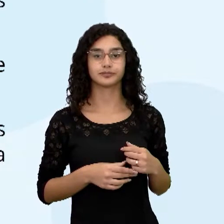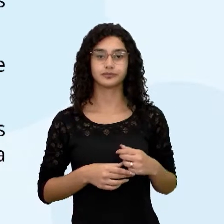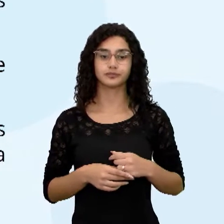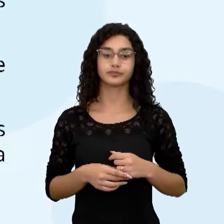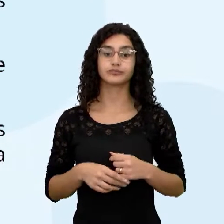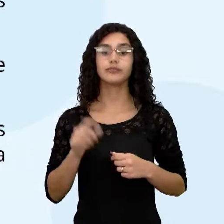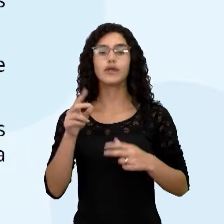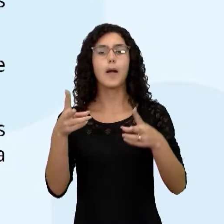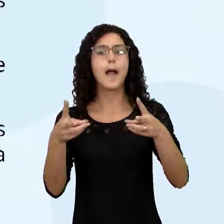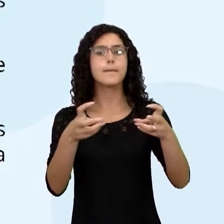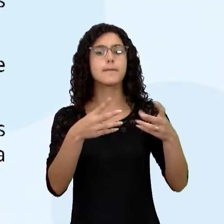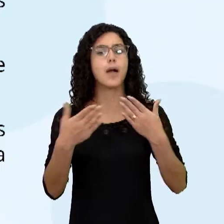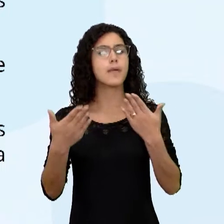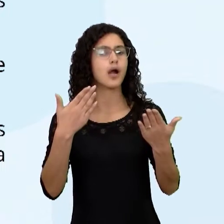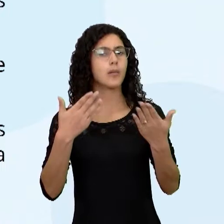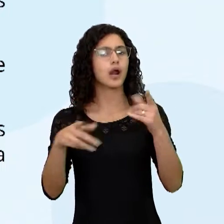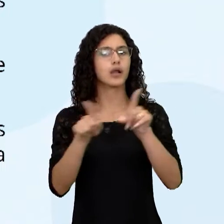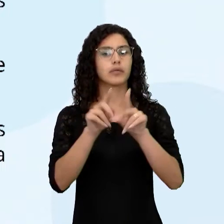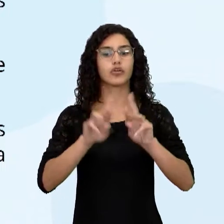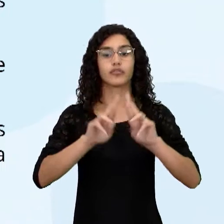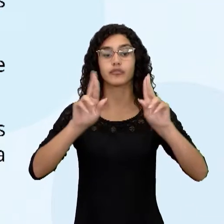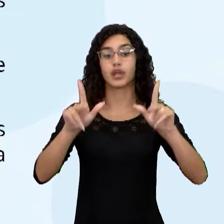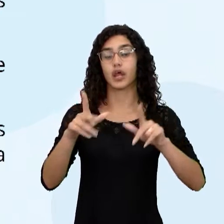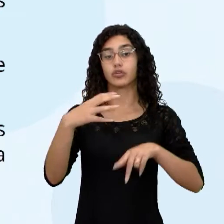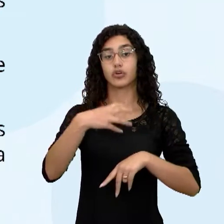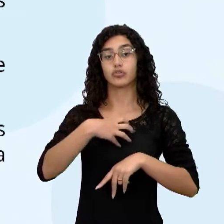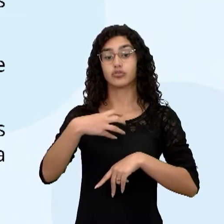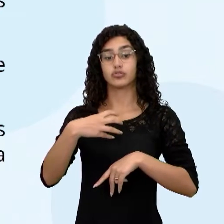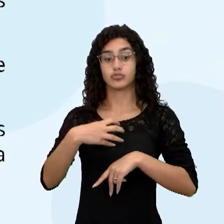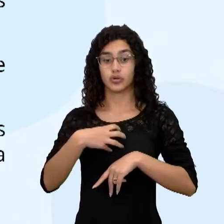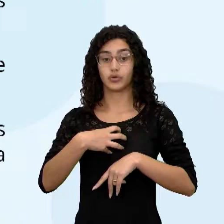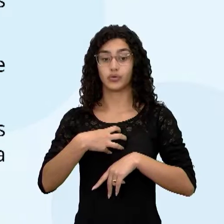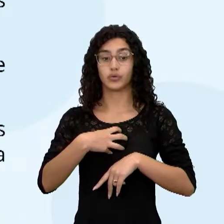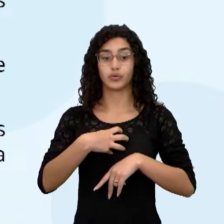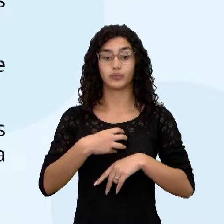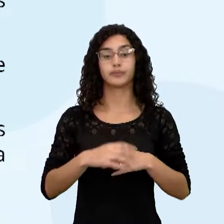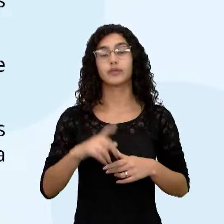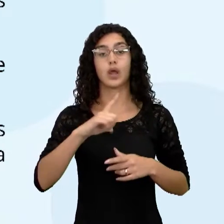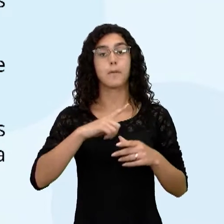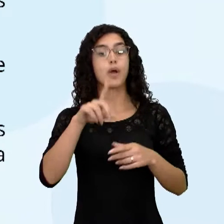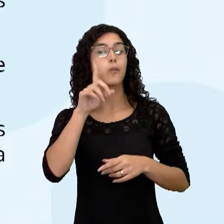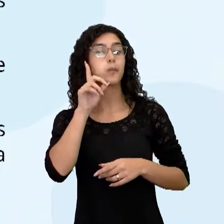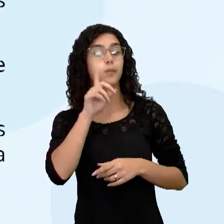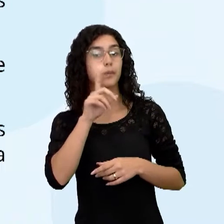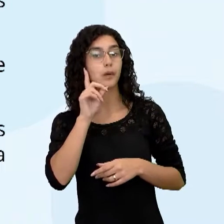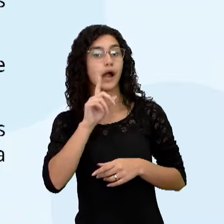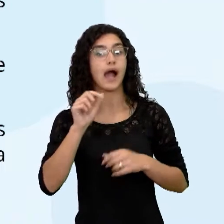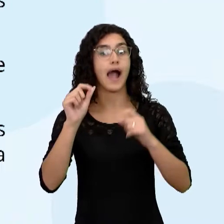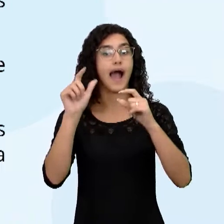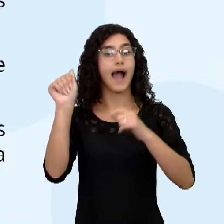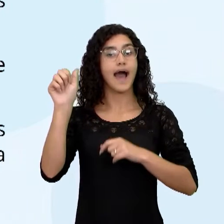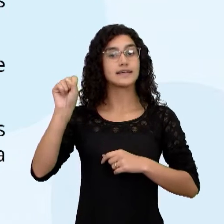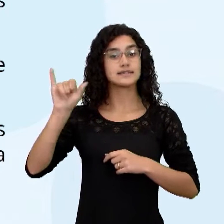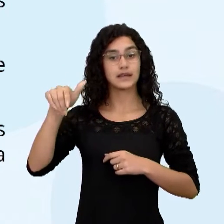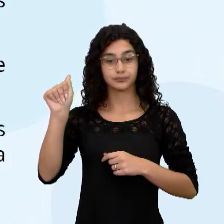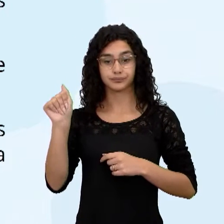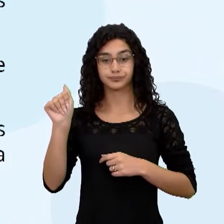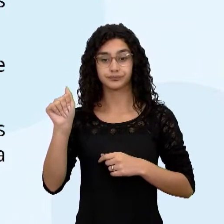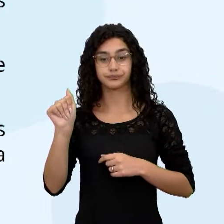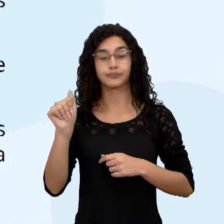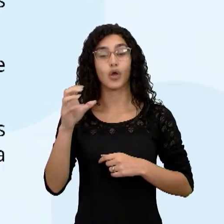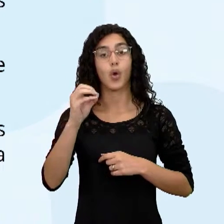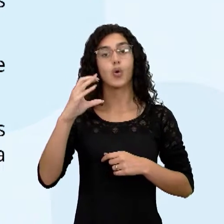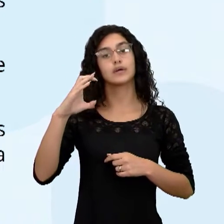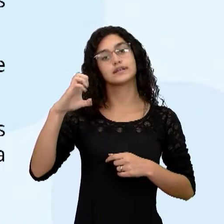09G16. Identificar e comparar diferentes domínios morfoclimáticos da Europa, Ásia